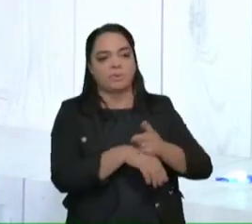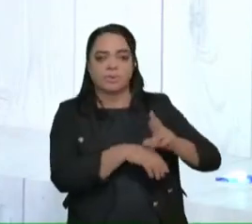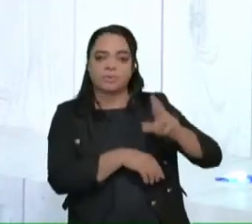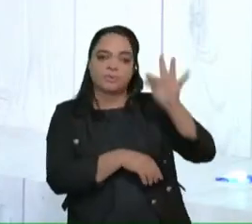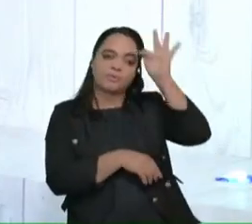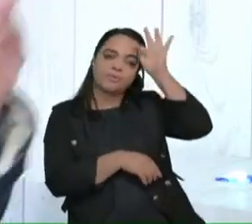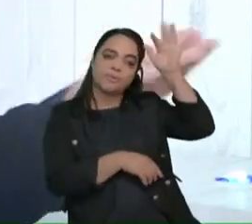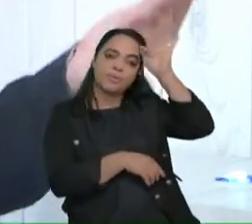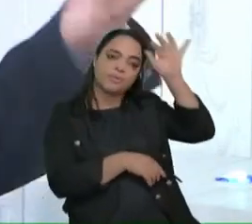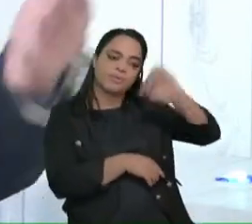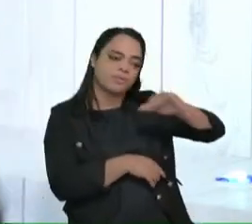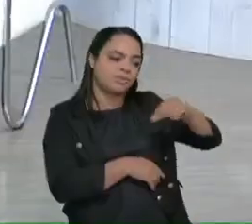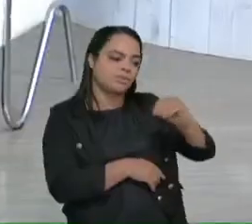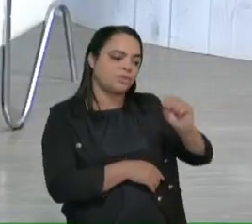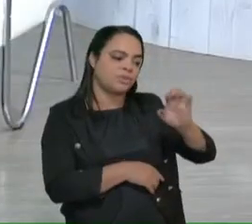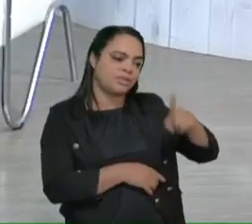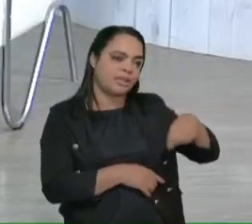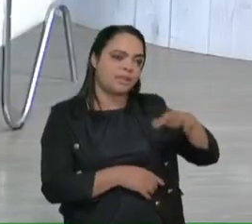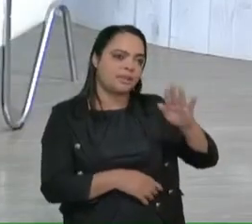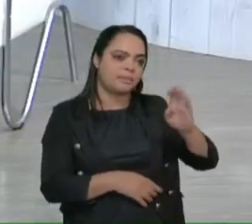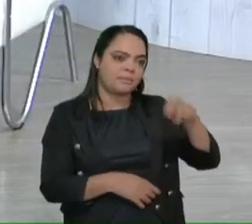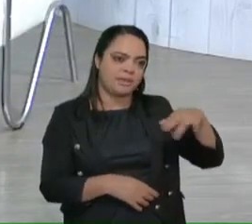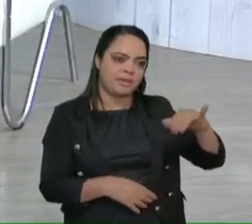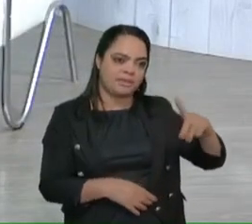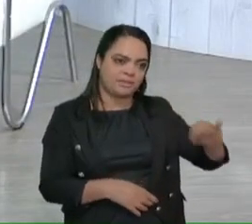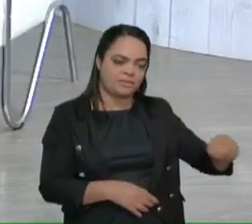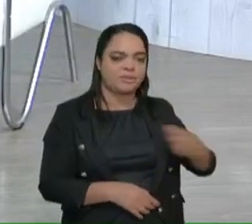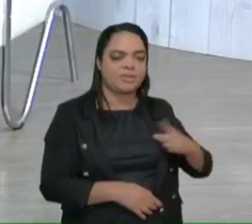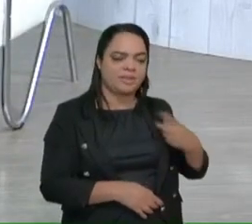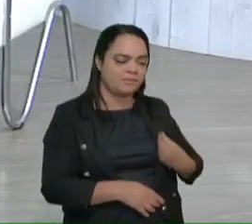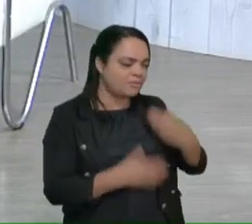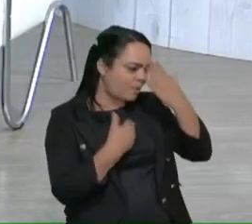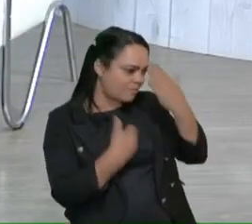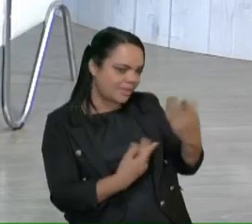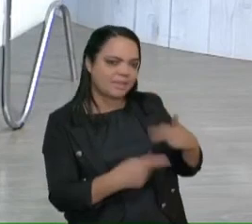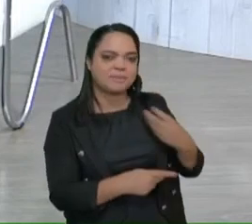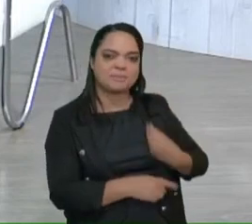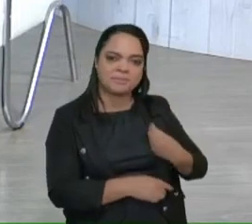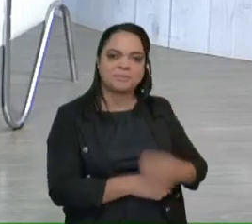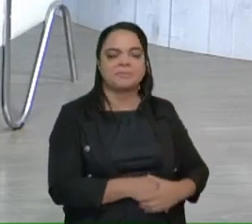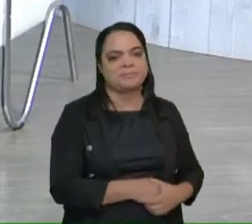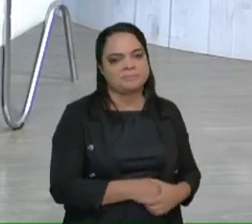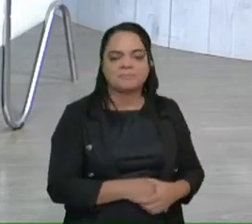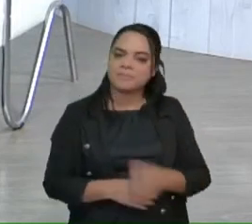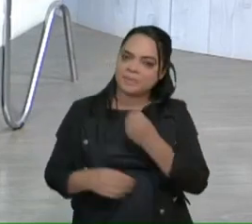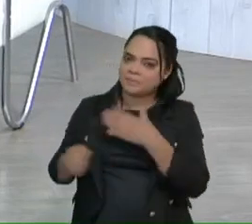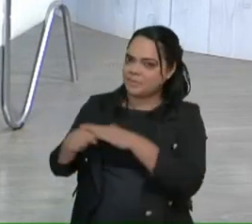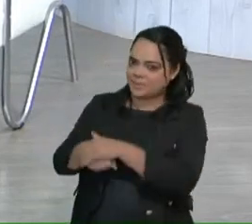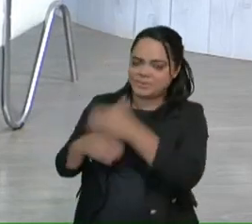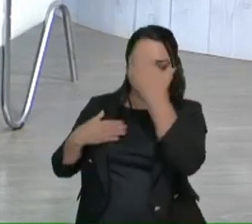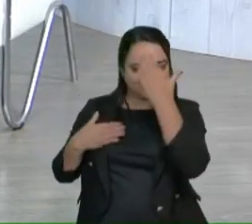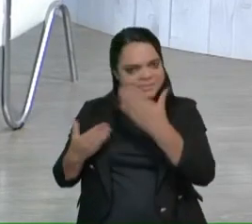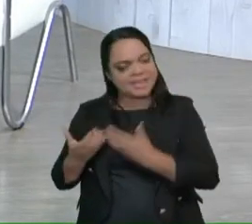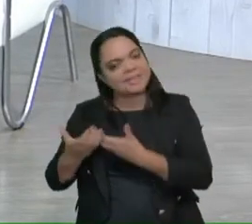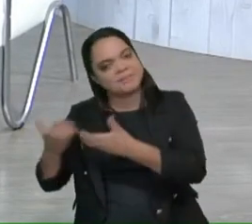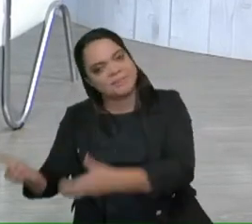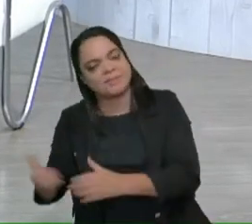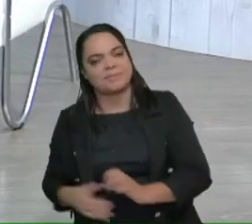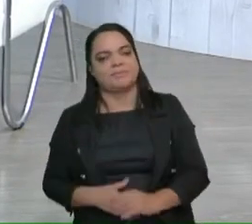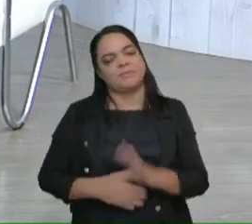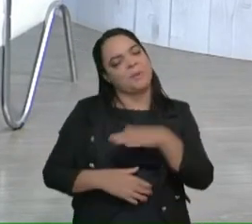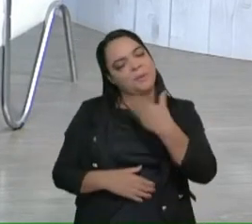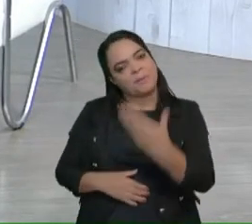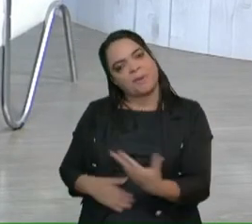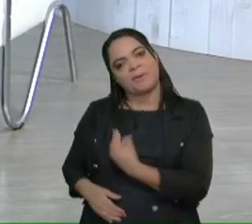em filosofia que é o José Benedito que está aqui ao meu lado Muito obrigado pela sua participação José boa noite obrigado pelo convite É uma